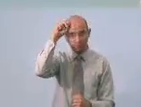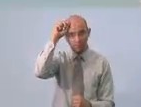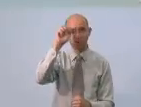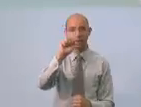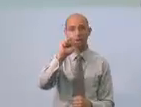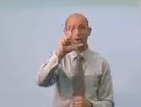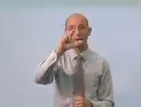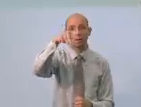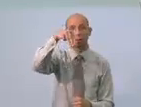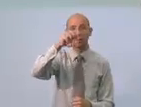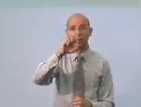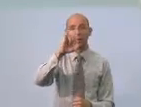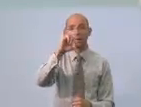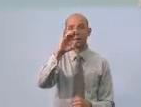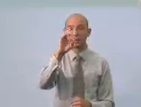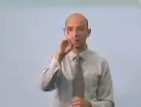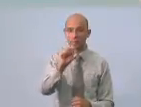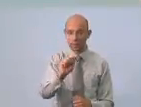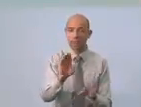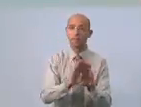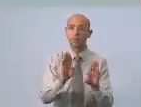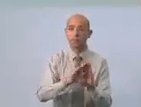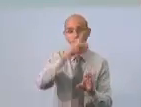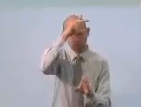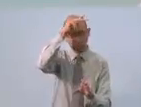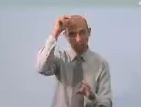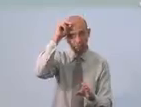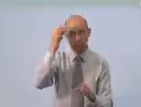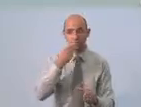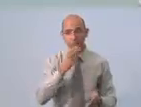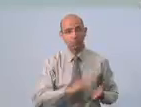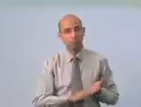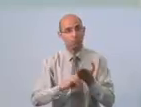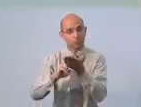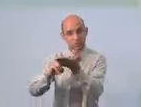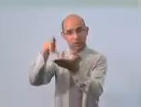nos autorizou que passássemos para o prefeito Almeida o convite, uma vez